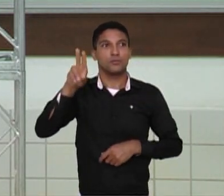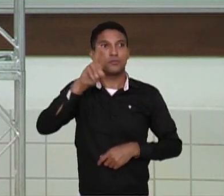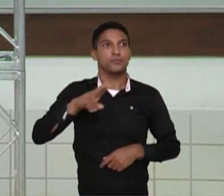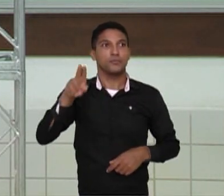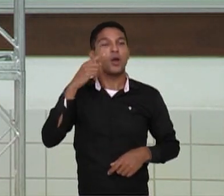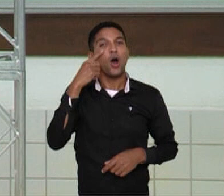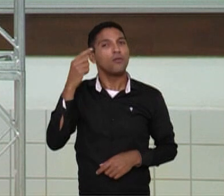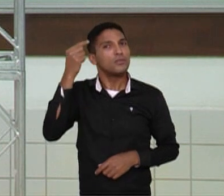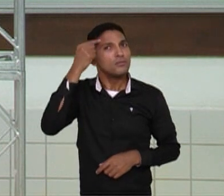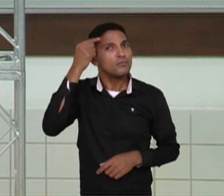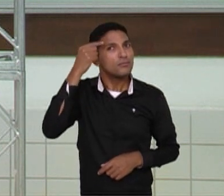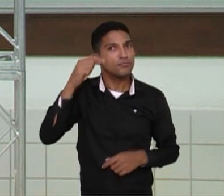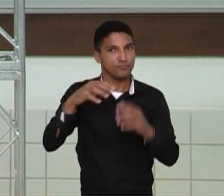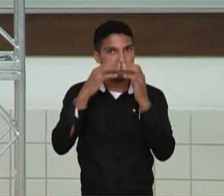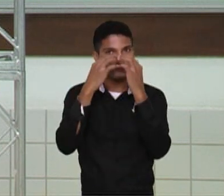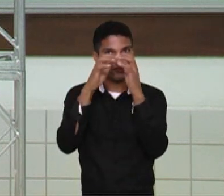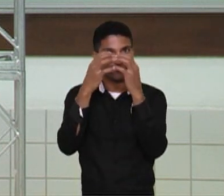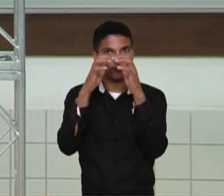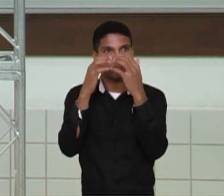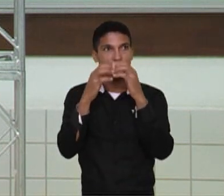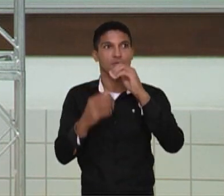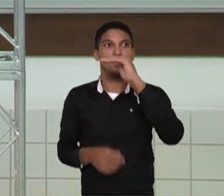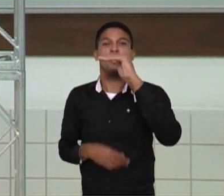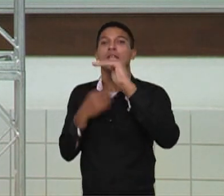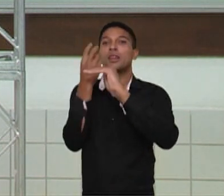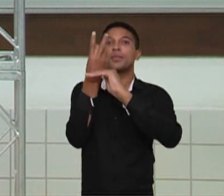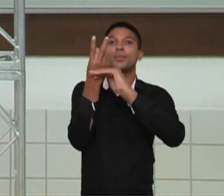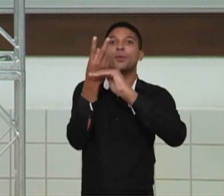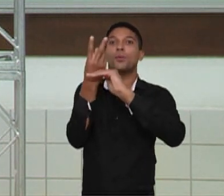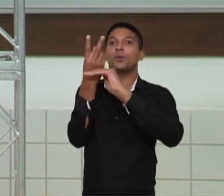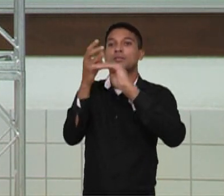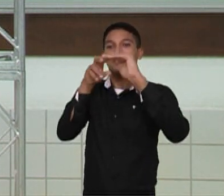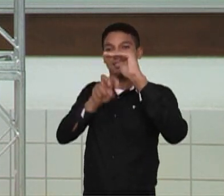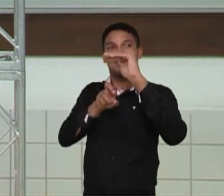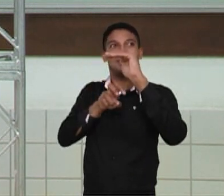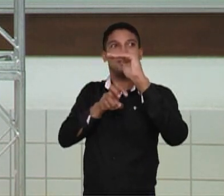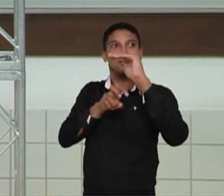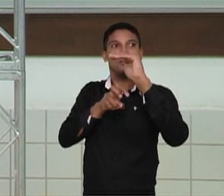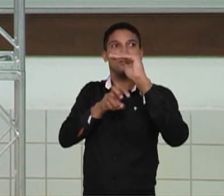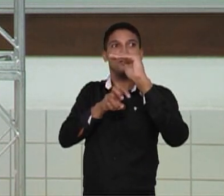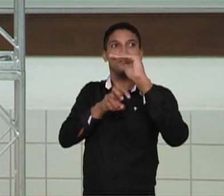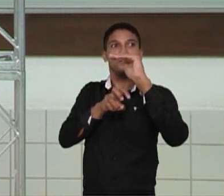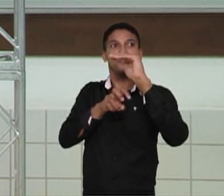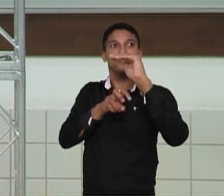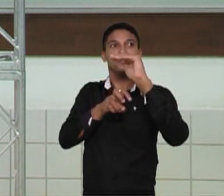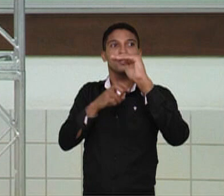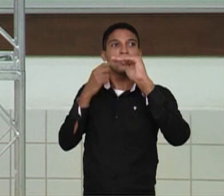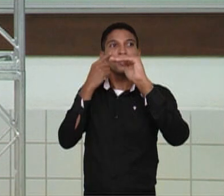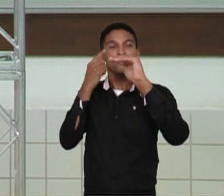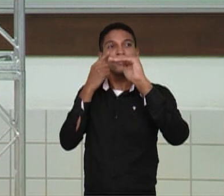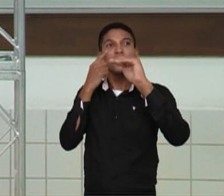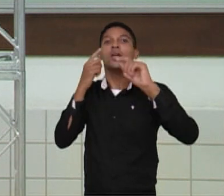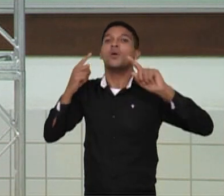2 quintos, eu tenho uma fração equivalente. Multiplica por 2 numerador e denominador.